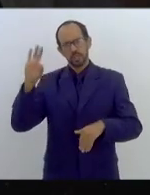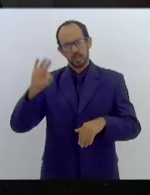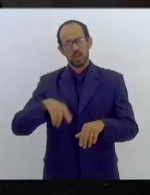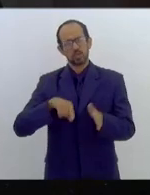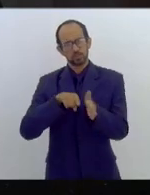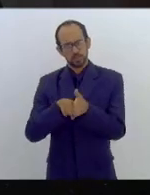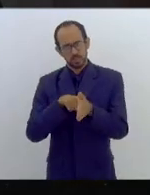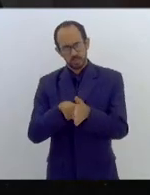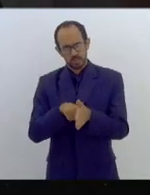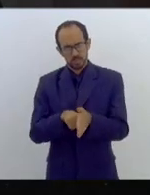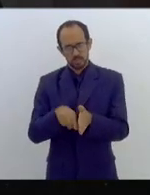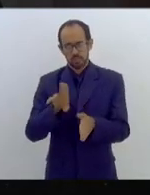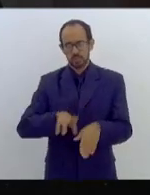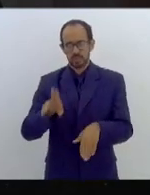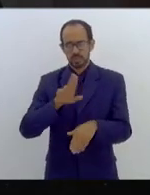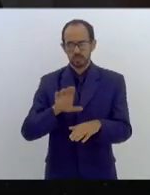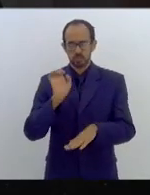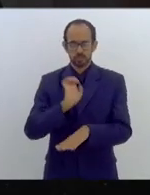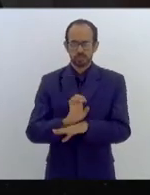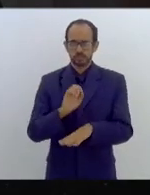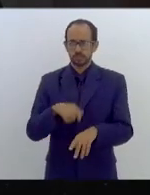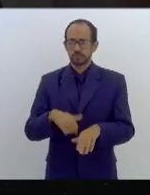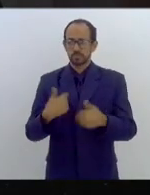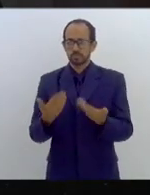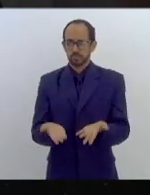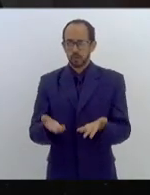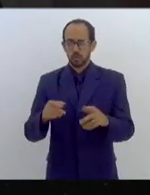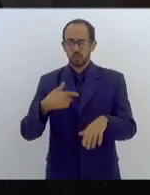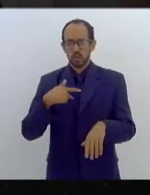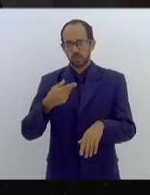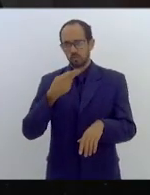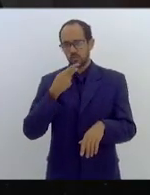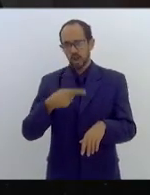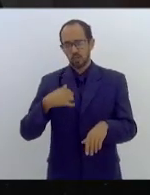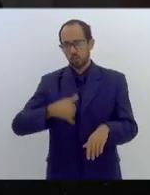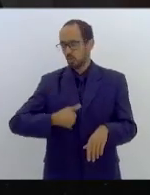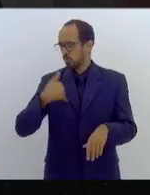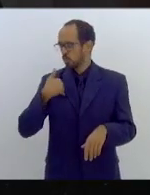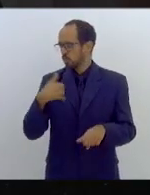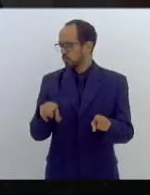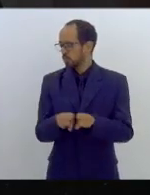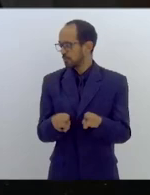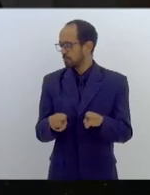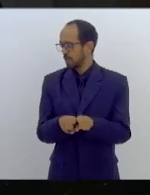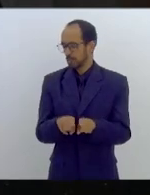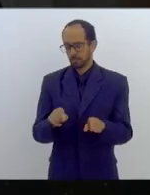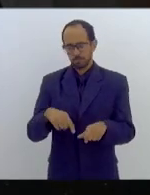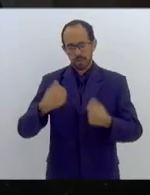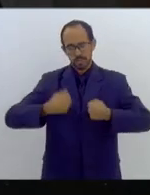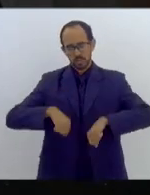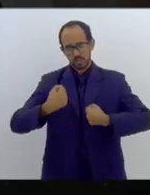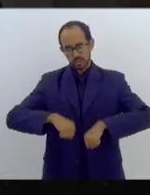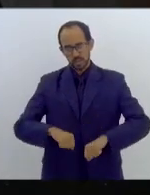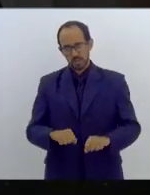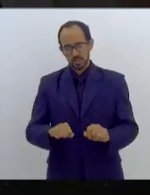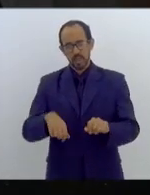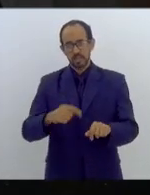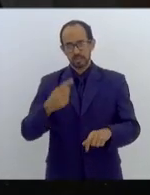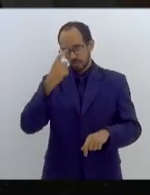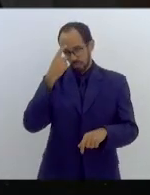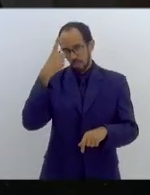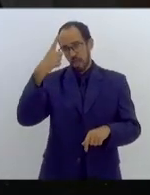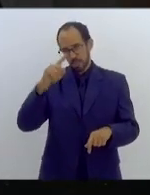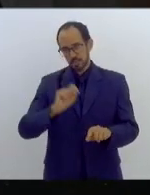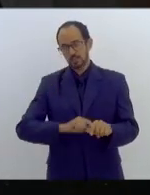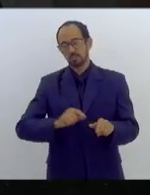enfim, universidades estaduais, que eu cito também com orgulho, para suas demandas, para suas ideias,